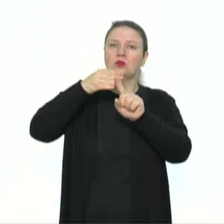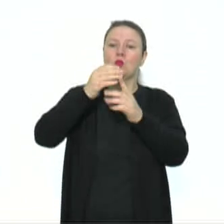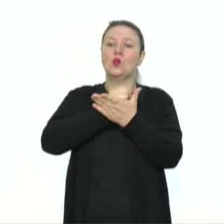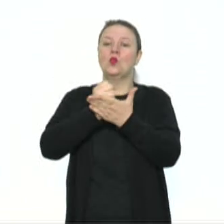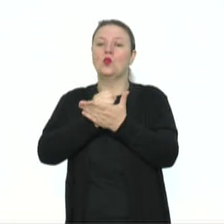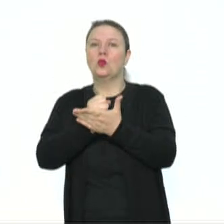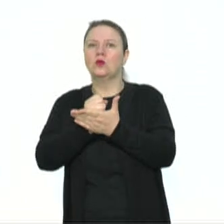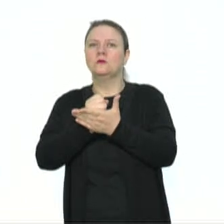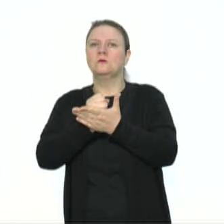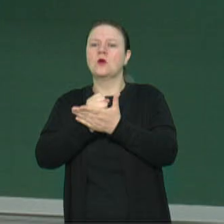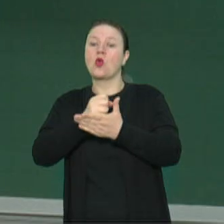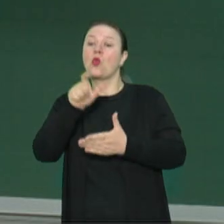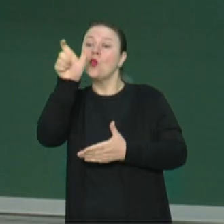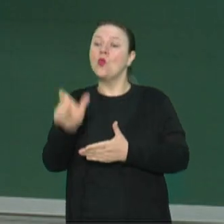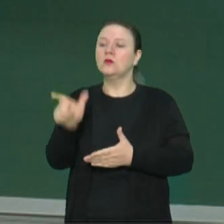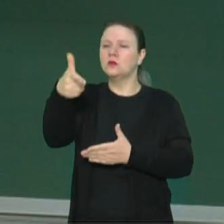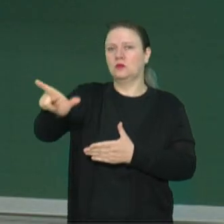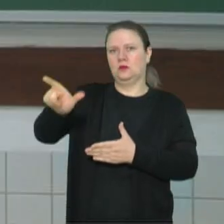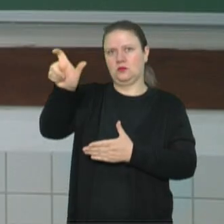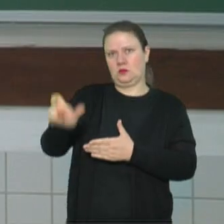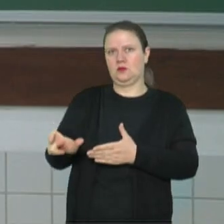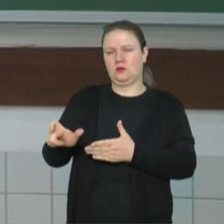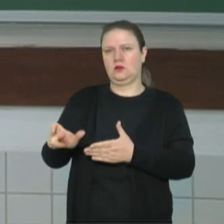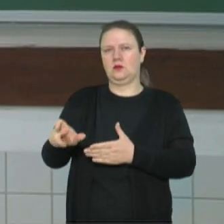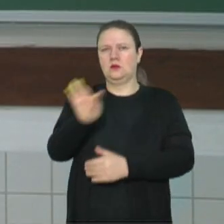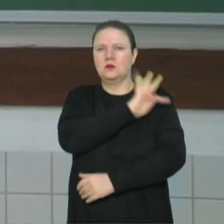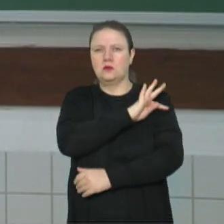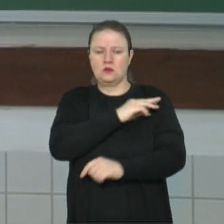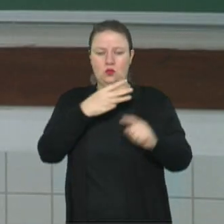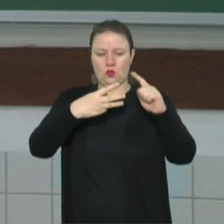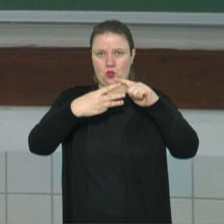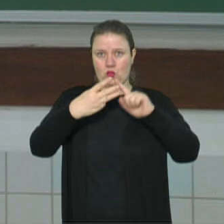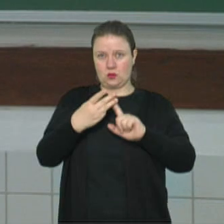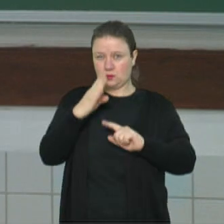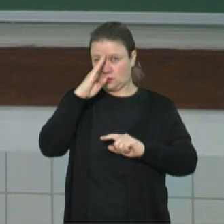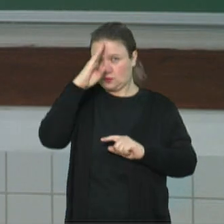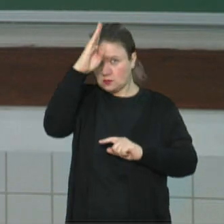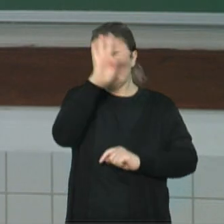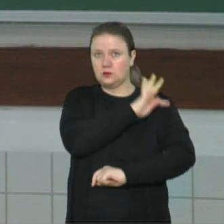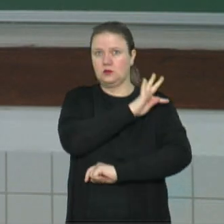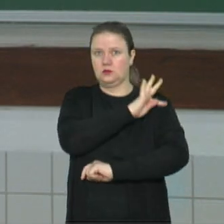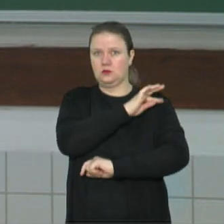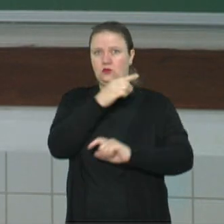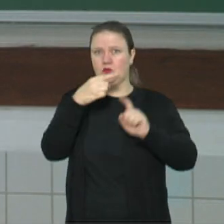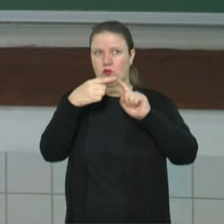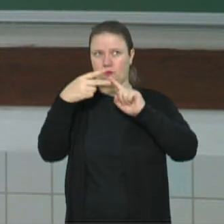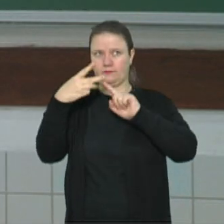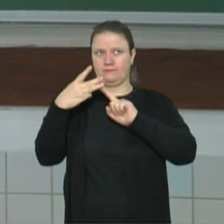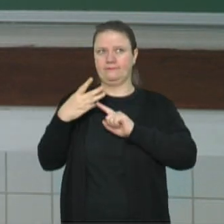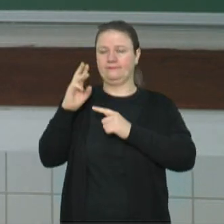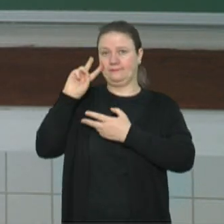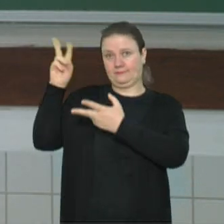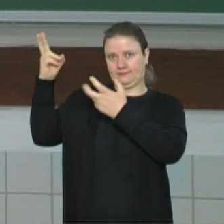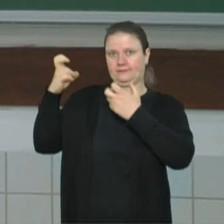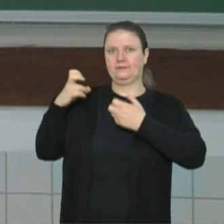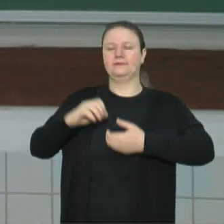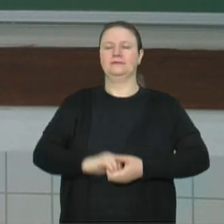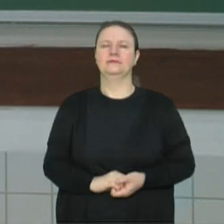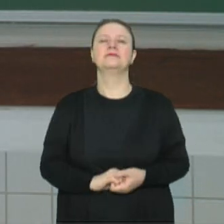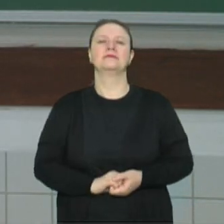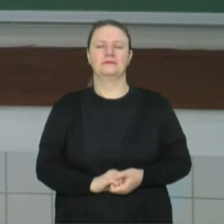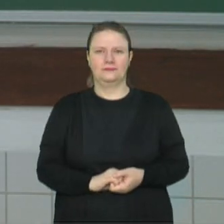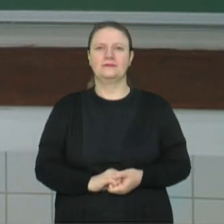e imobilizar o oponente. São aquelas três principais técnicas, né? Alavanca, torção e pressão, que são